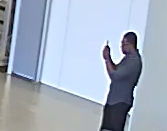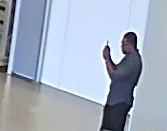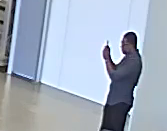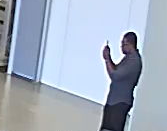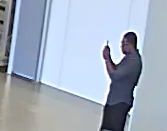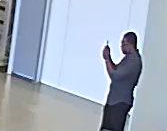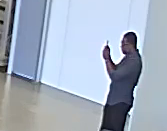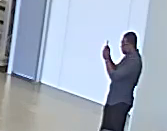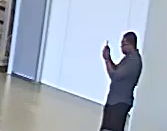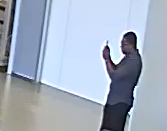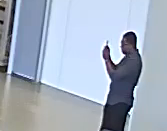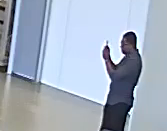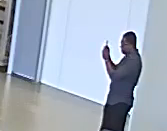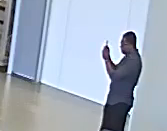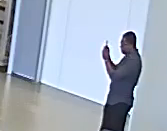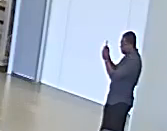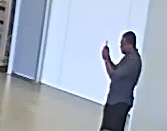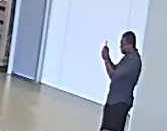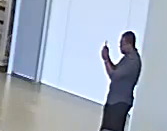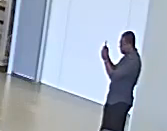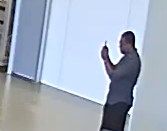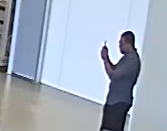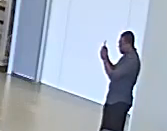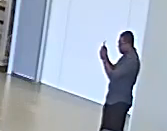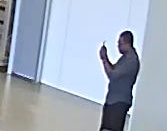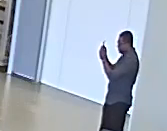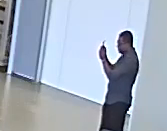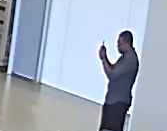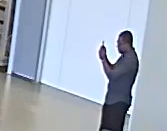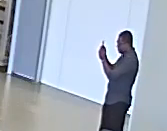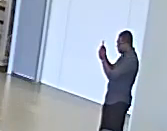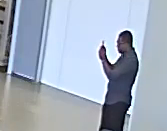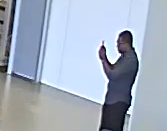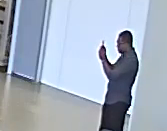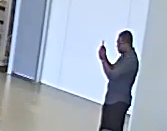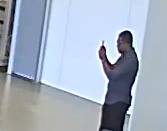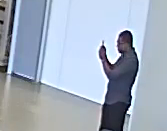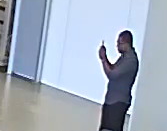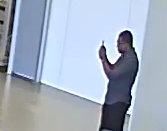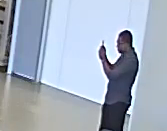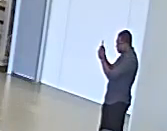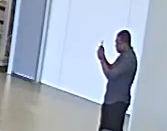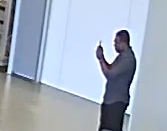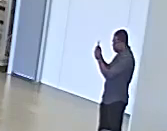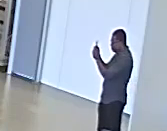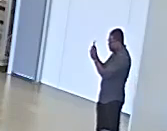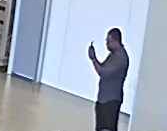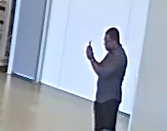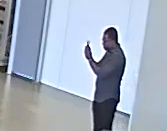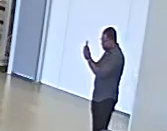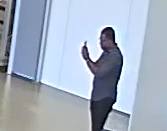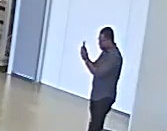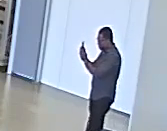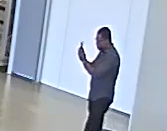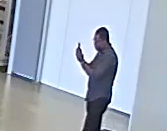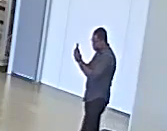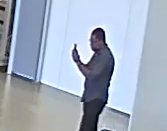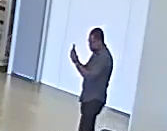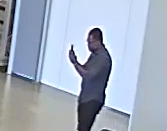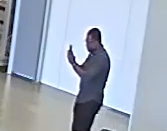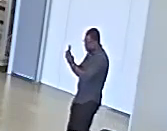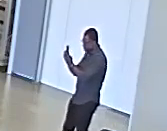contemplar na Câmara Municipal da nossa cidade 3 projetos no mês passado e agora mais um projeto esse mês. É com grande alegria